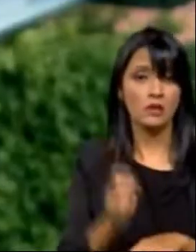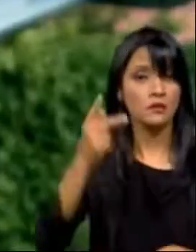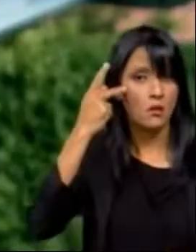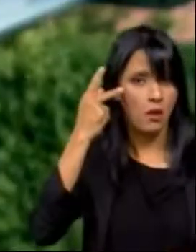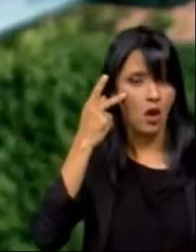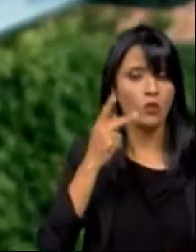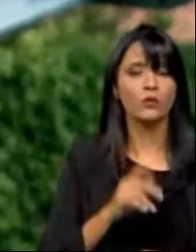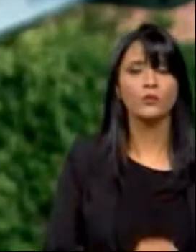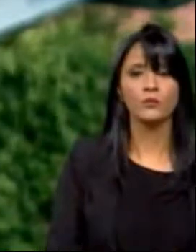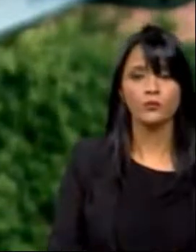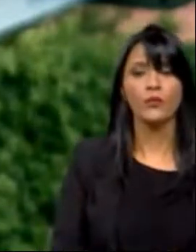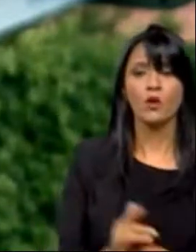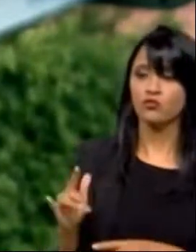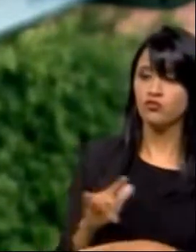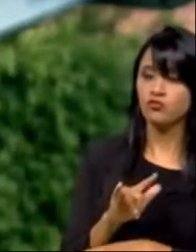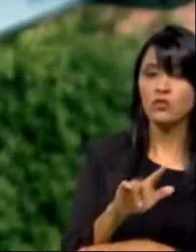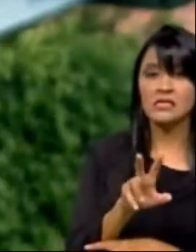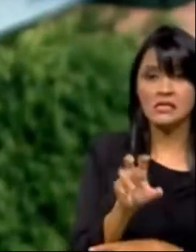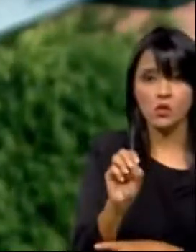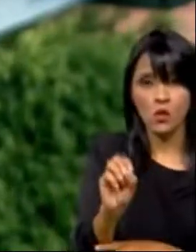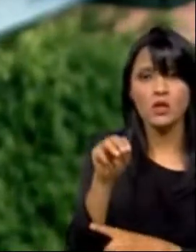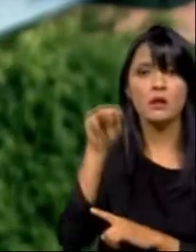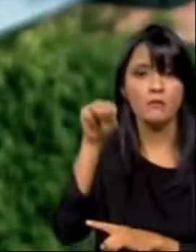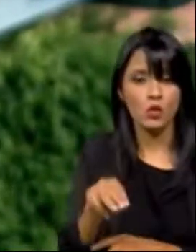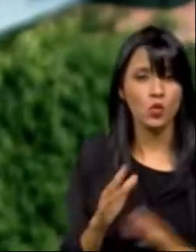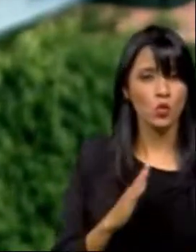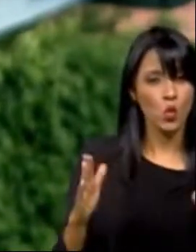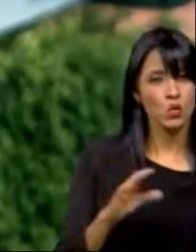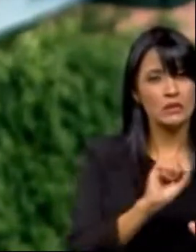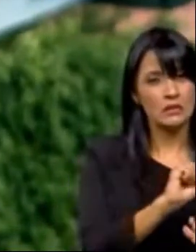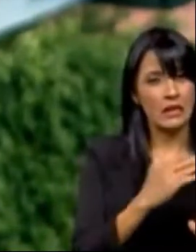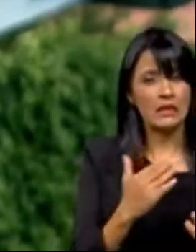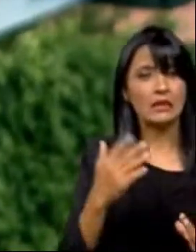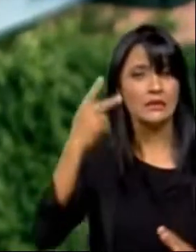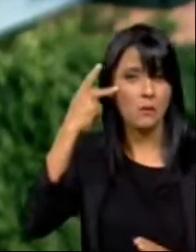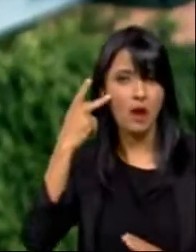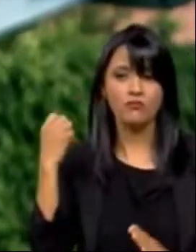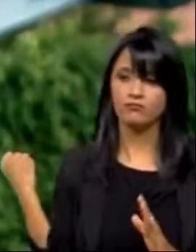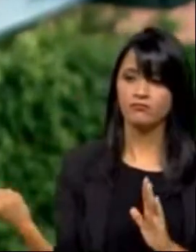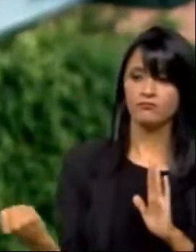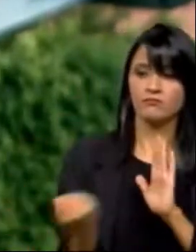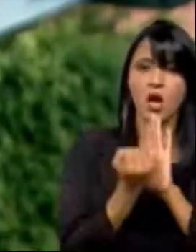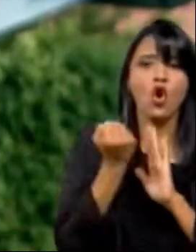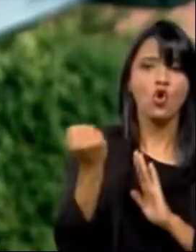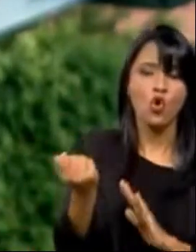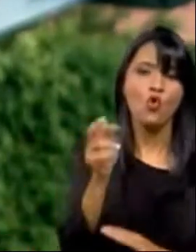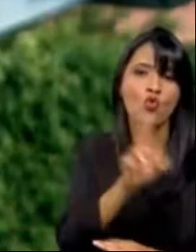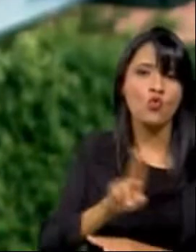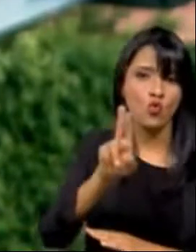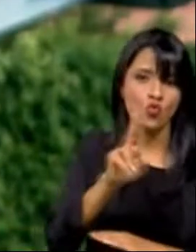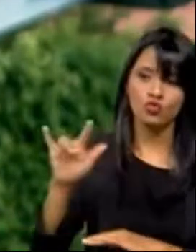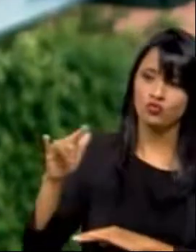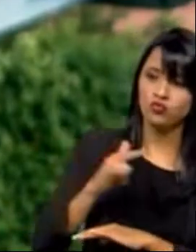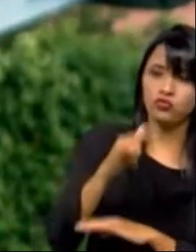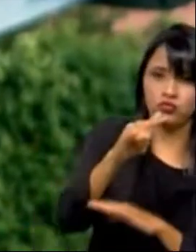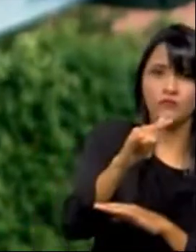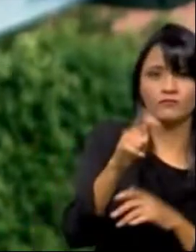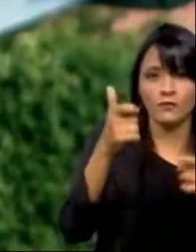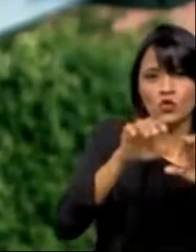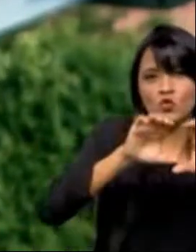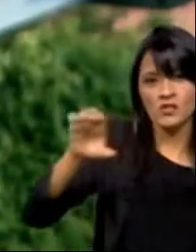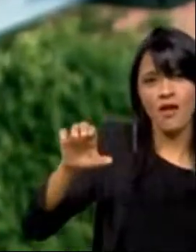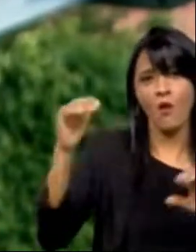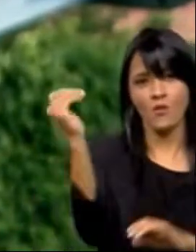de 50 minutos entre Santa Catarina e São Paulo marcou a estreia das aeronaves no espaço aéreo brasileiro. Elas